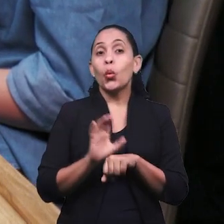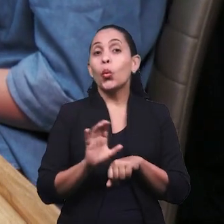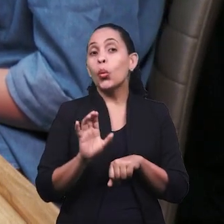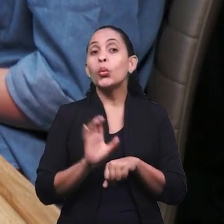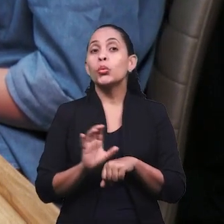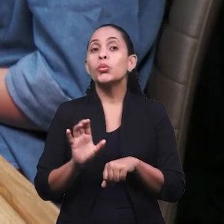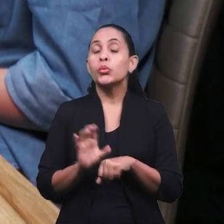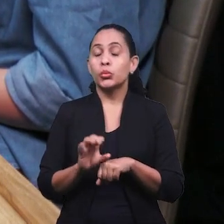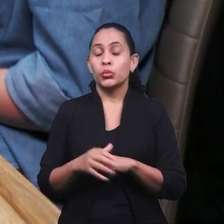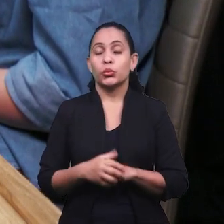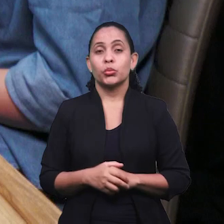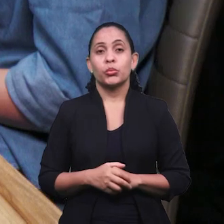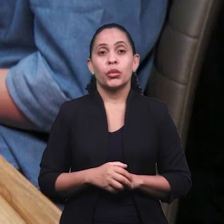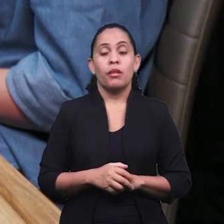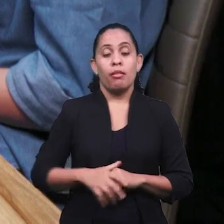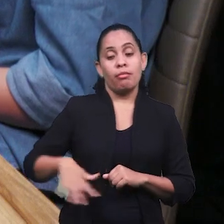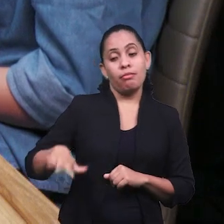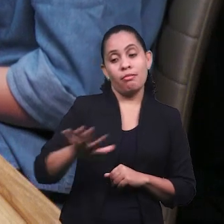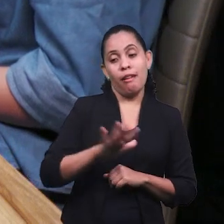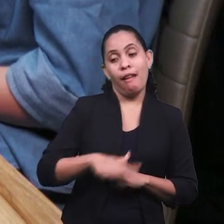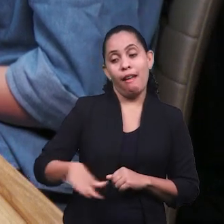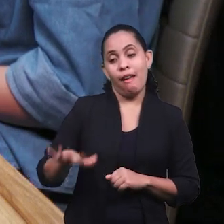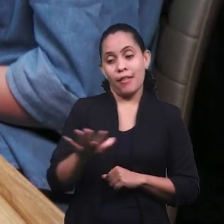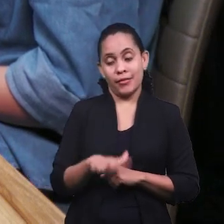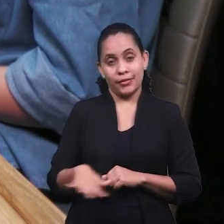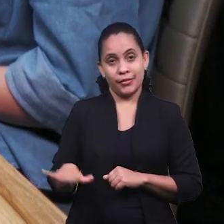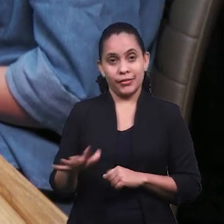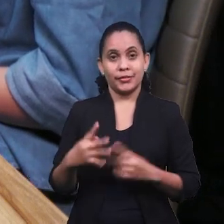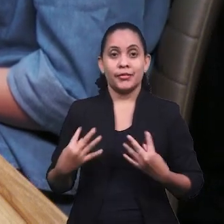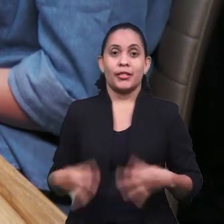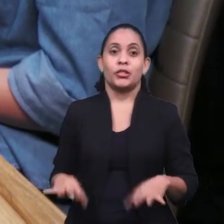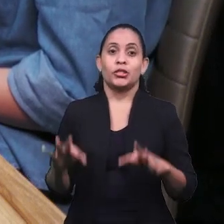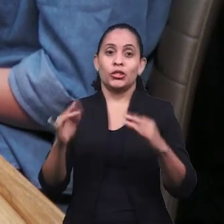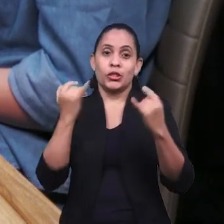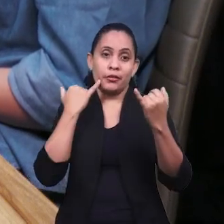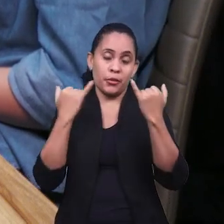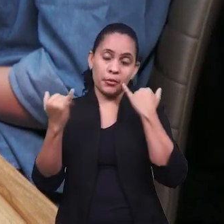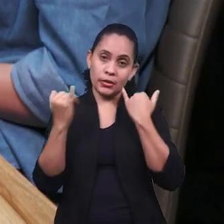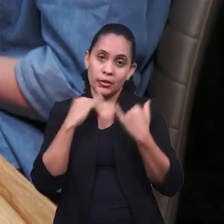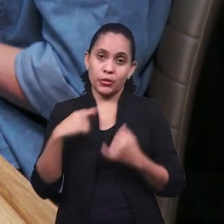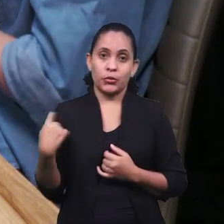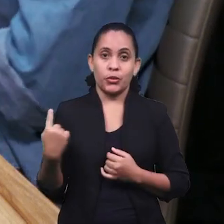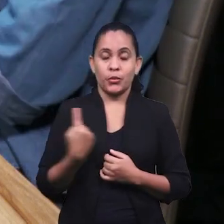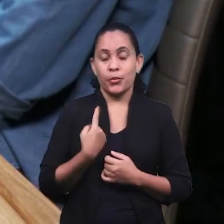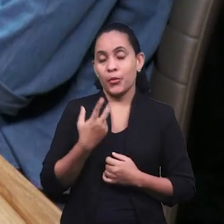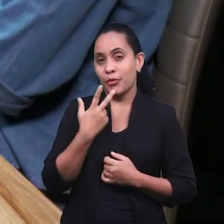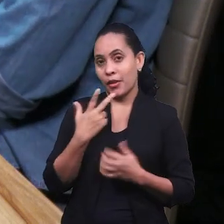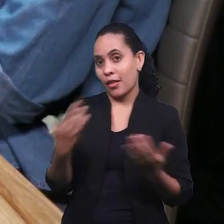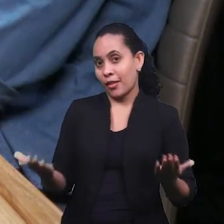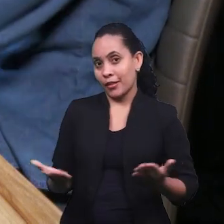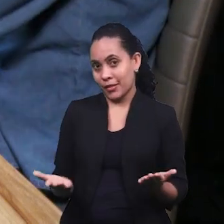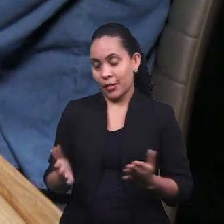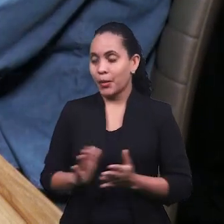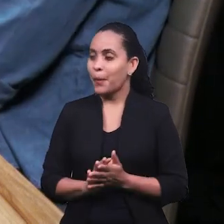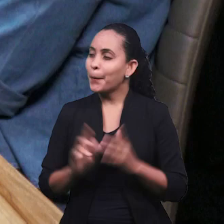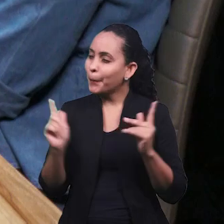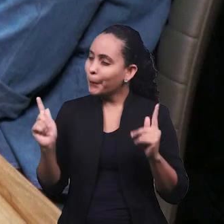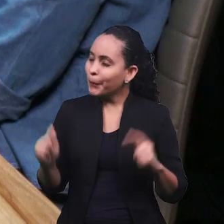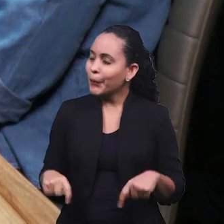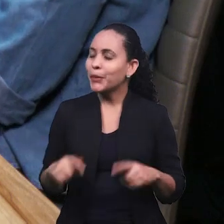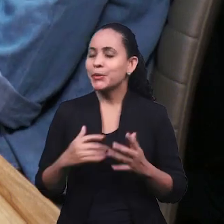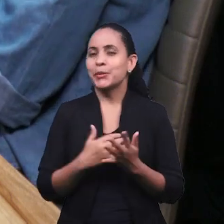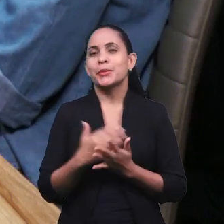funcionando bem, está muito lento. Quando vai ver, precisa de um data center. Aí vem esse profissional que se forma nisso, né? É, Que realmente ele é